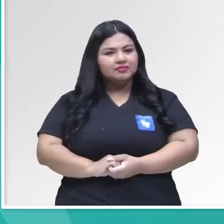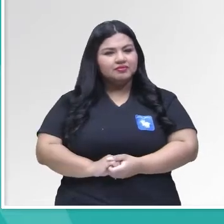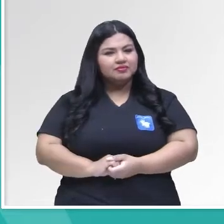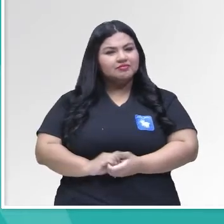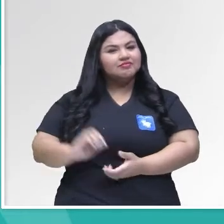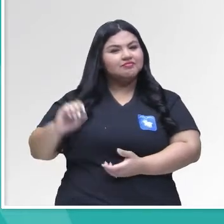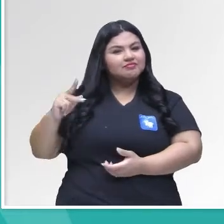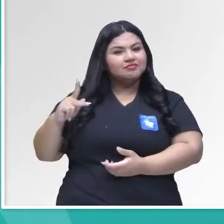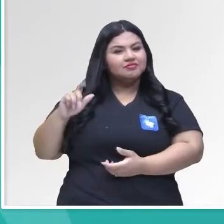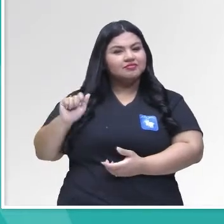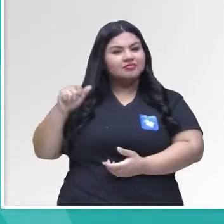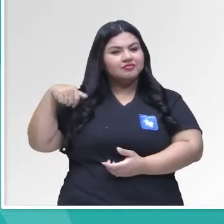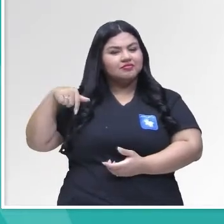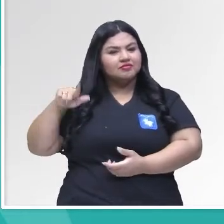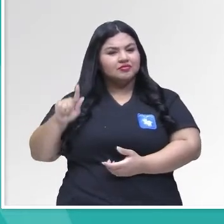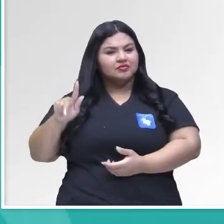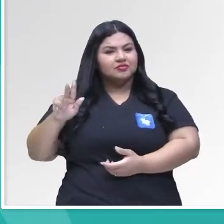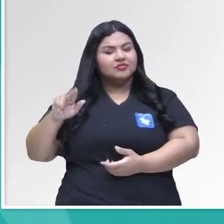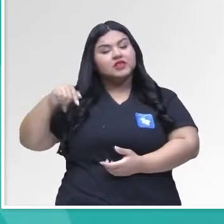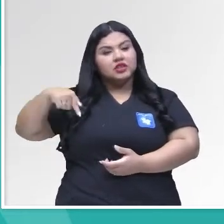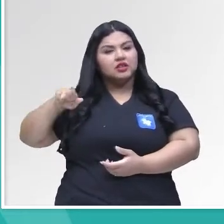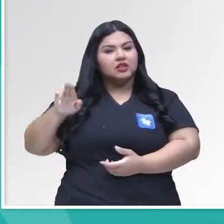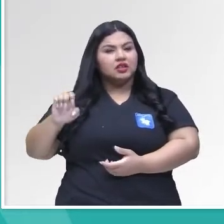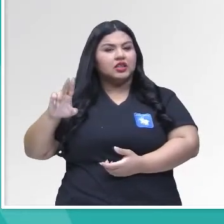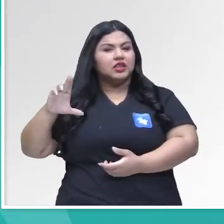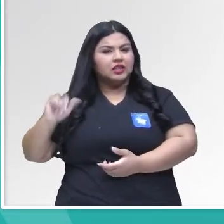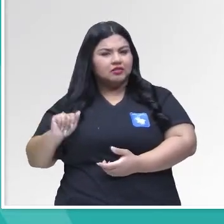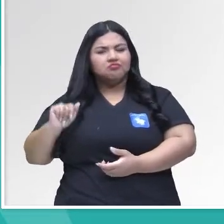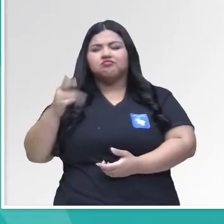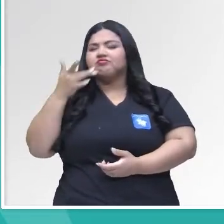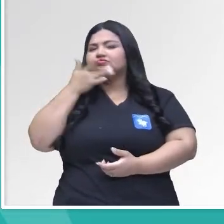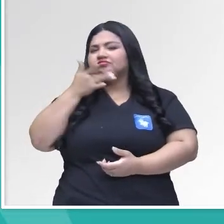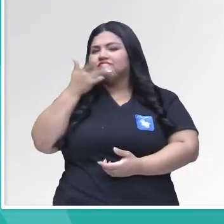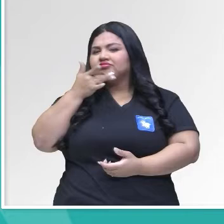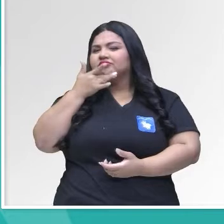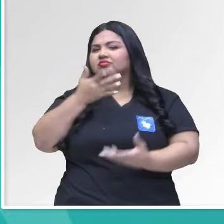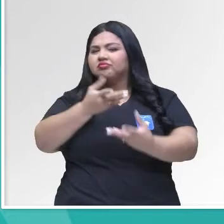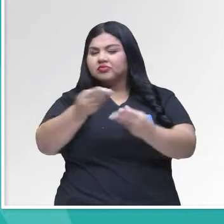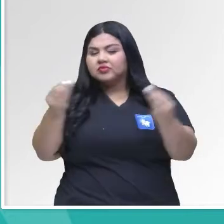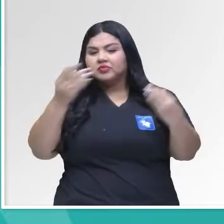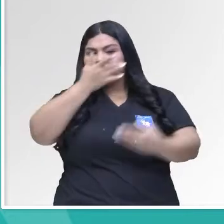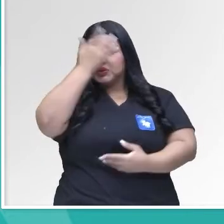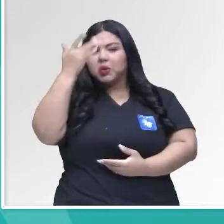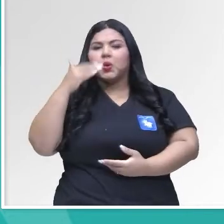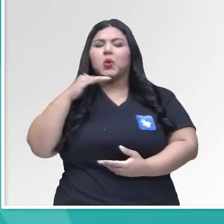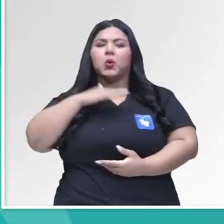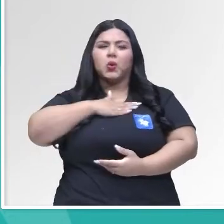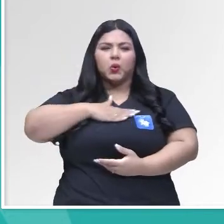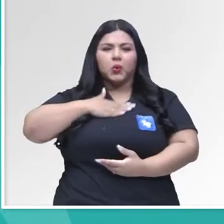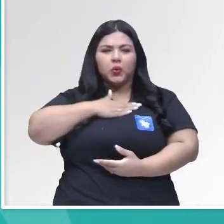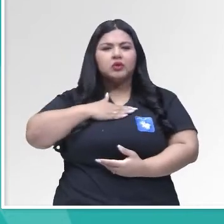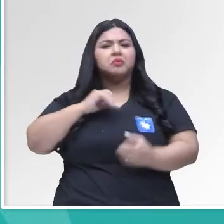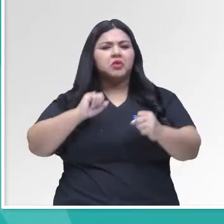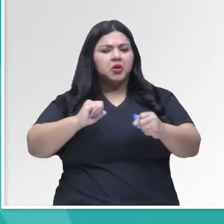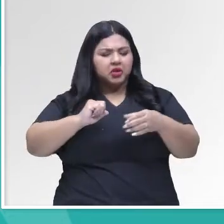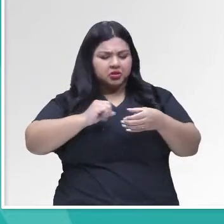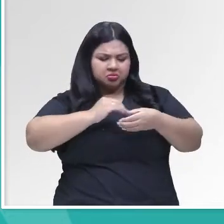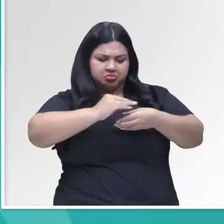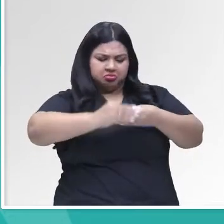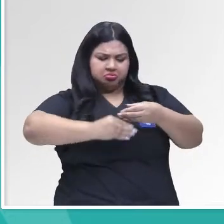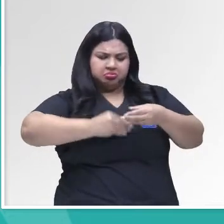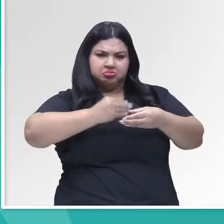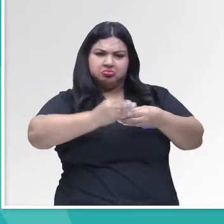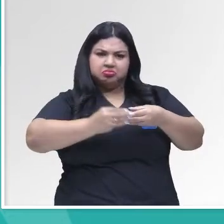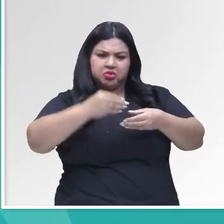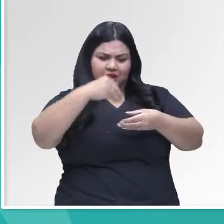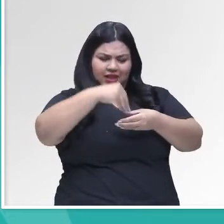Panqueca. Panqueca é bom, não é isso? Muita gente gosta de panqueca. Pode ser recheado ou não, você escolhe. Mas